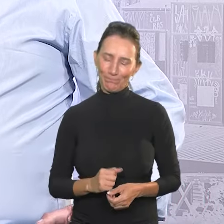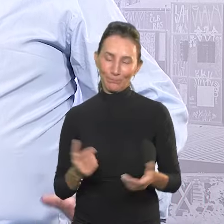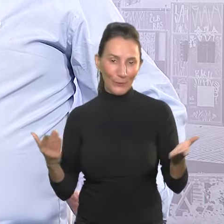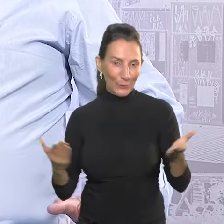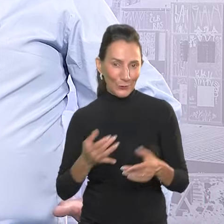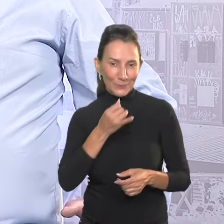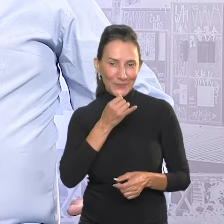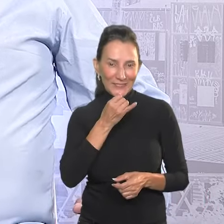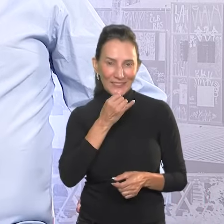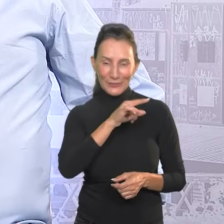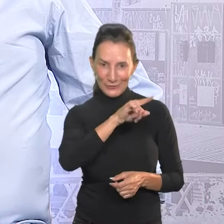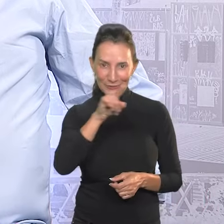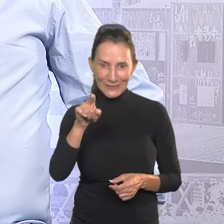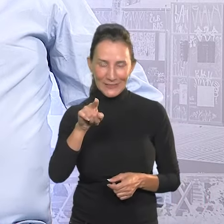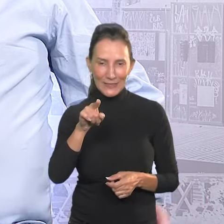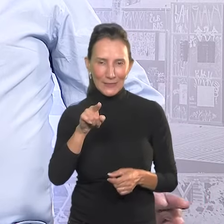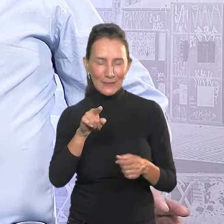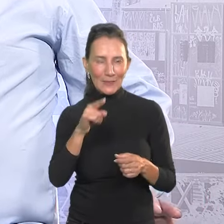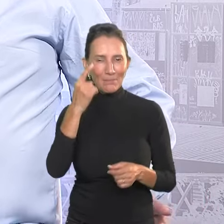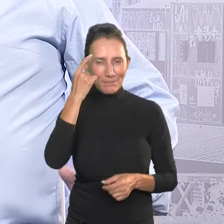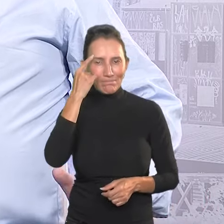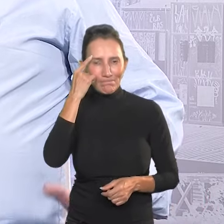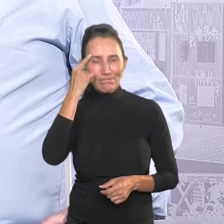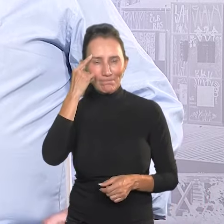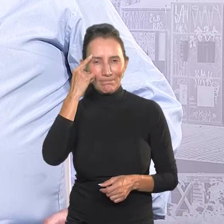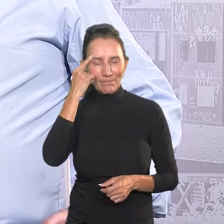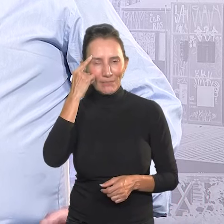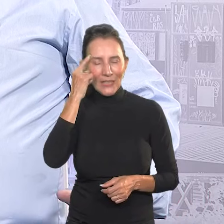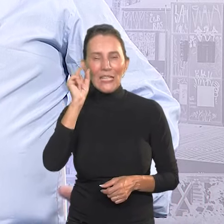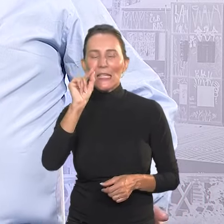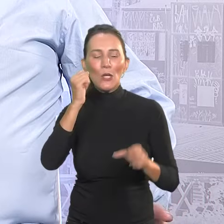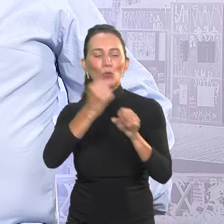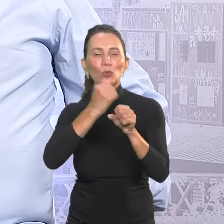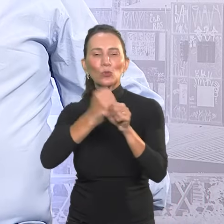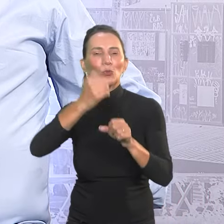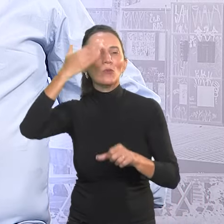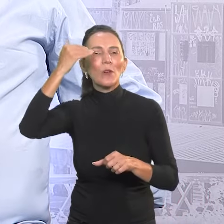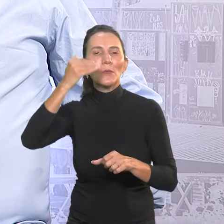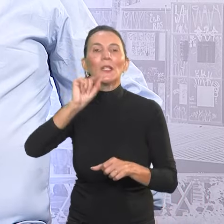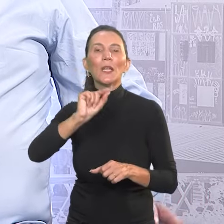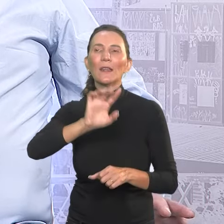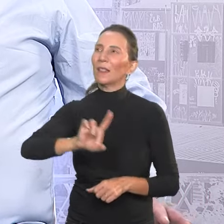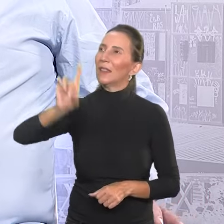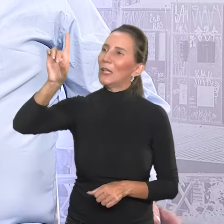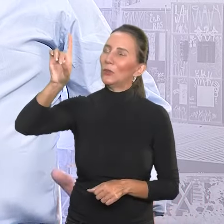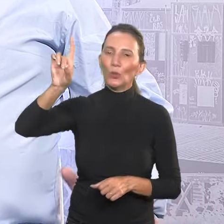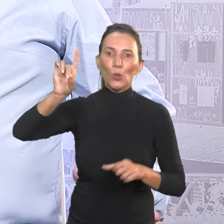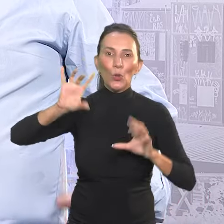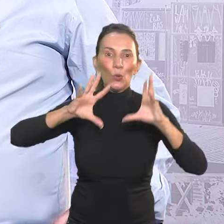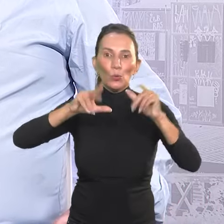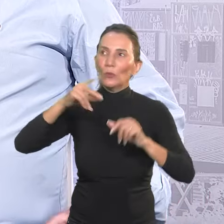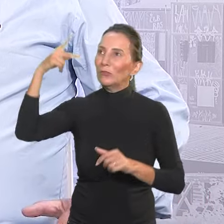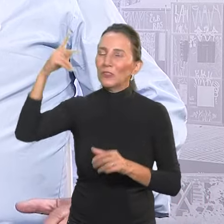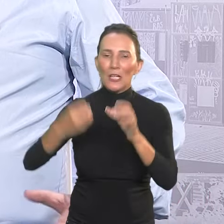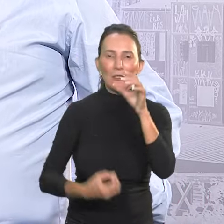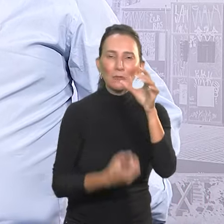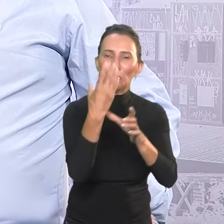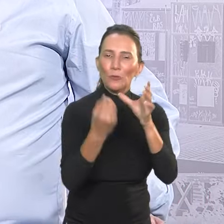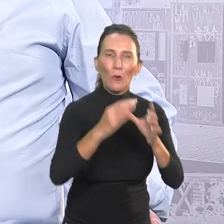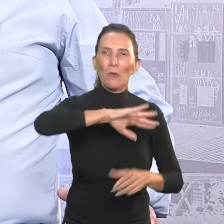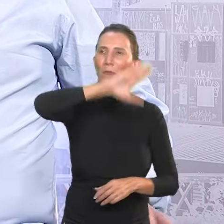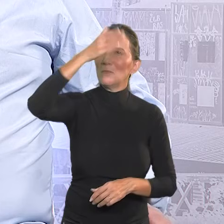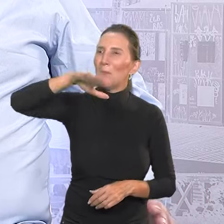por exemplo, se você analisar, hoje o grande construtor do mundo é o próprio Deus. Tudo dele, todas as construções,